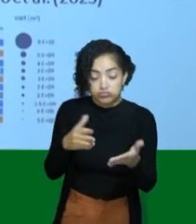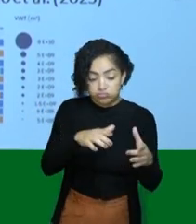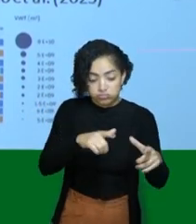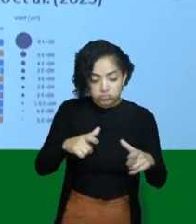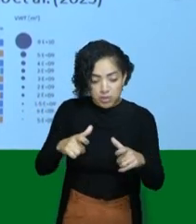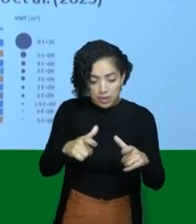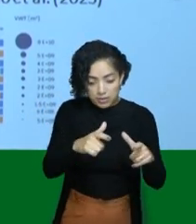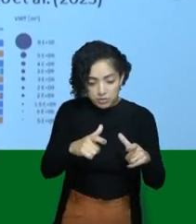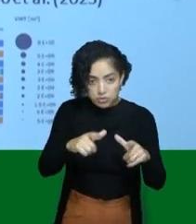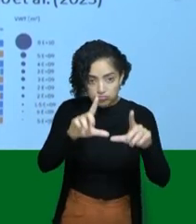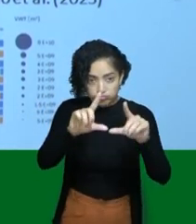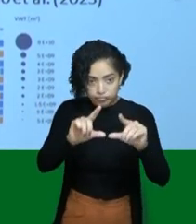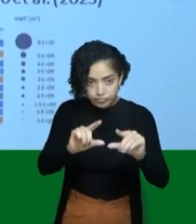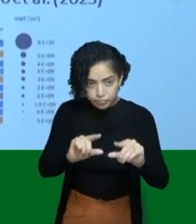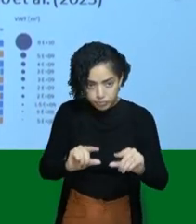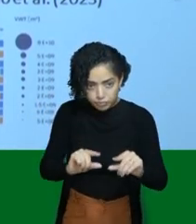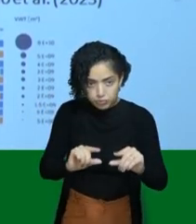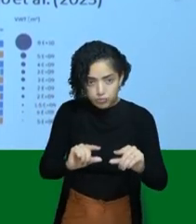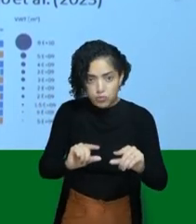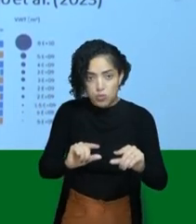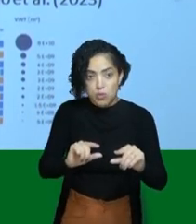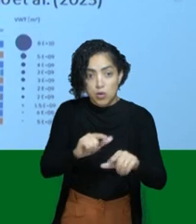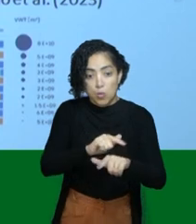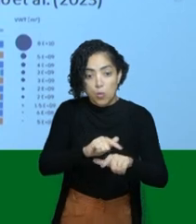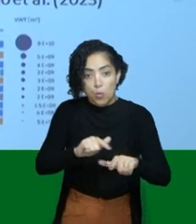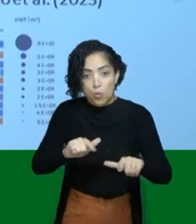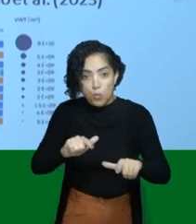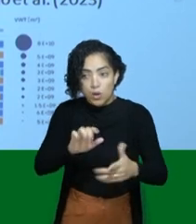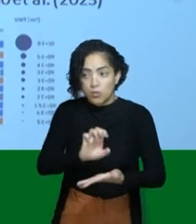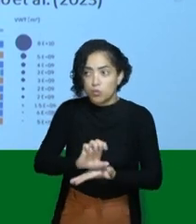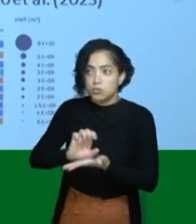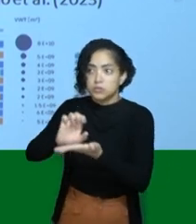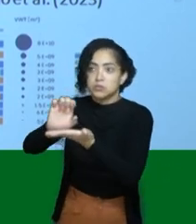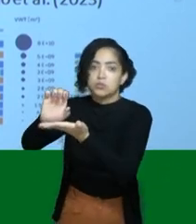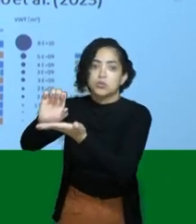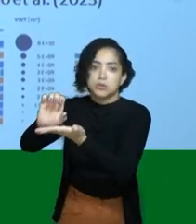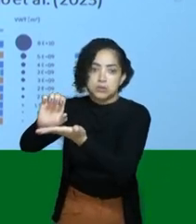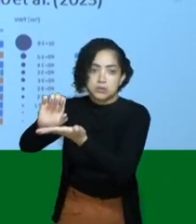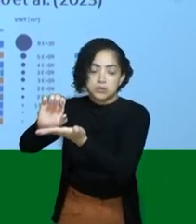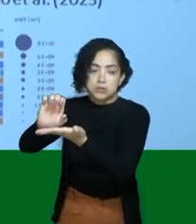escassez e diminuição, a gente, com a exportação da soja, a gente está